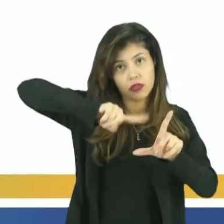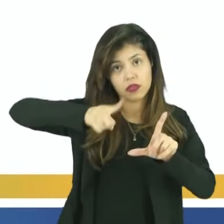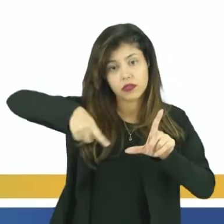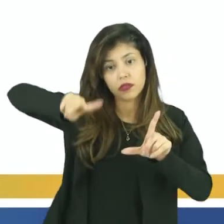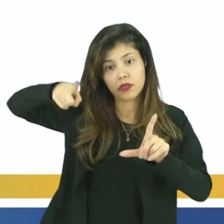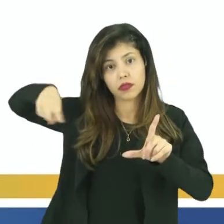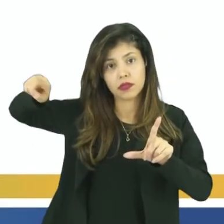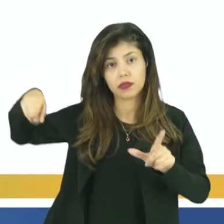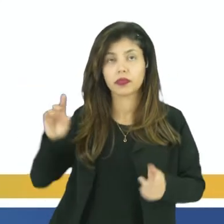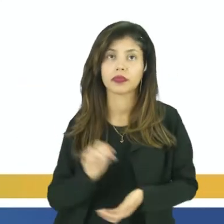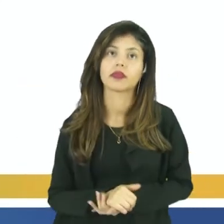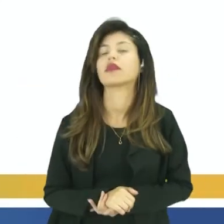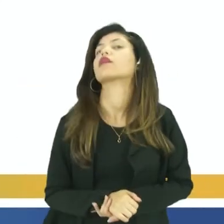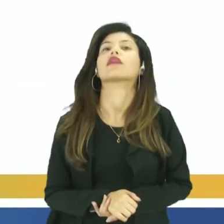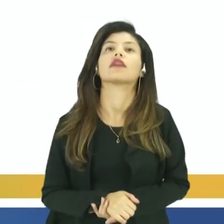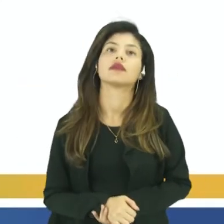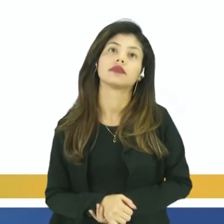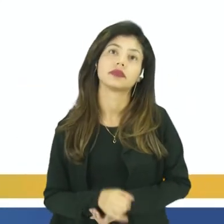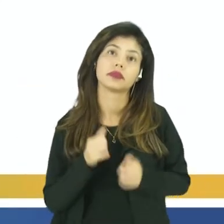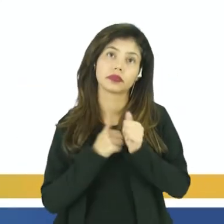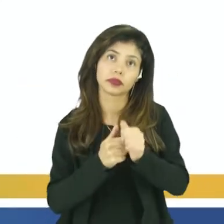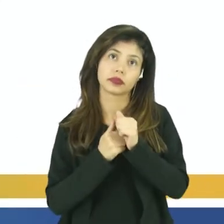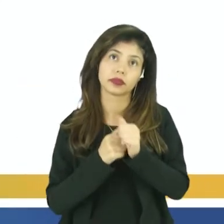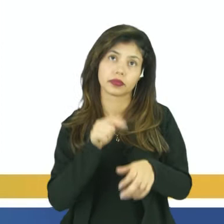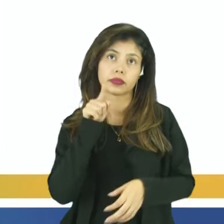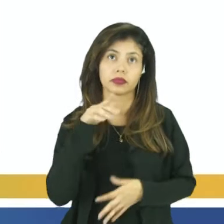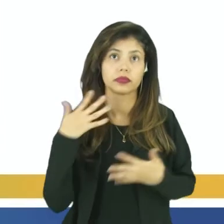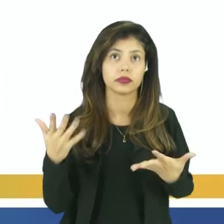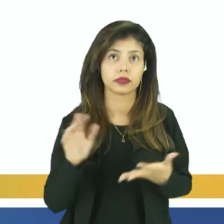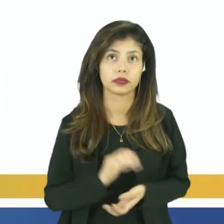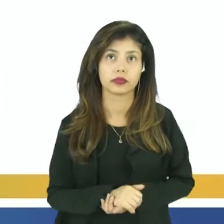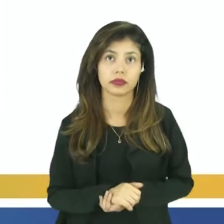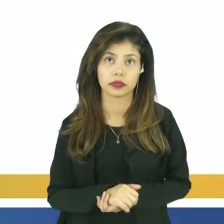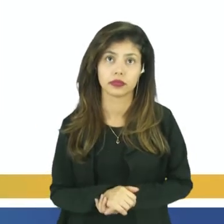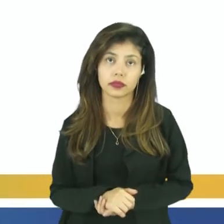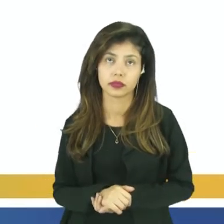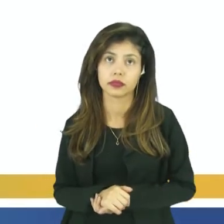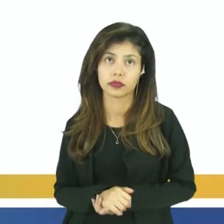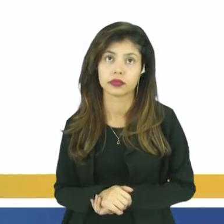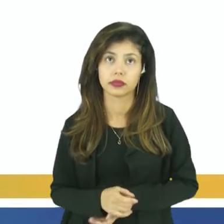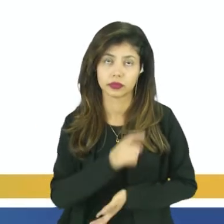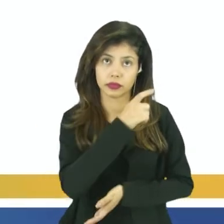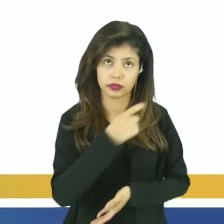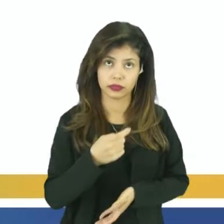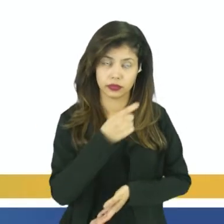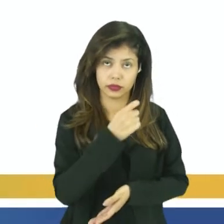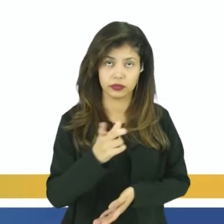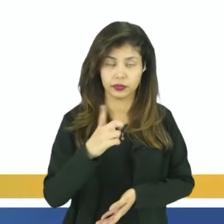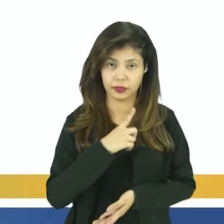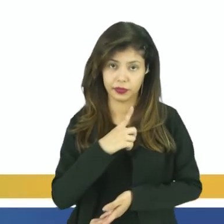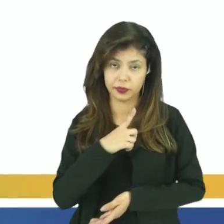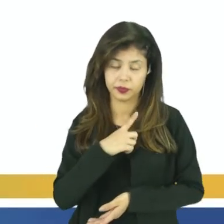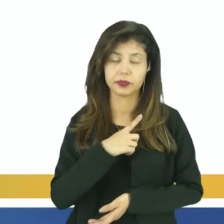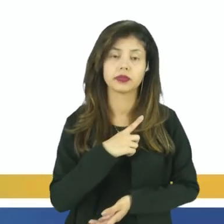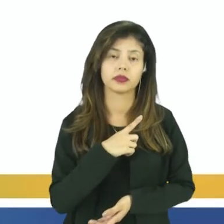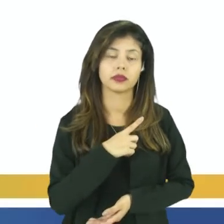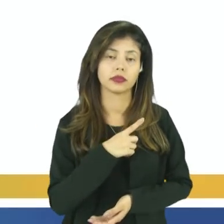um gráfico de linha. Então acompanhe comigo que no eixo do X nós temos